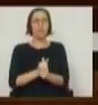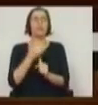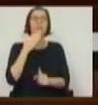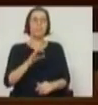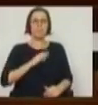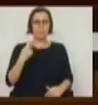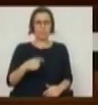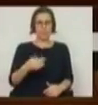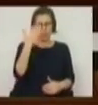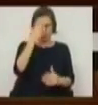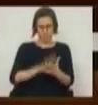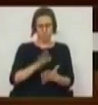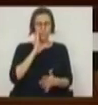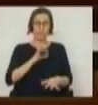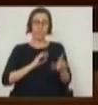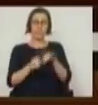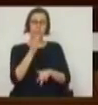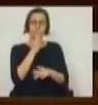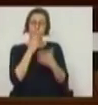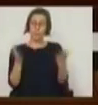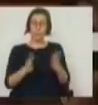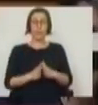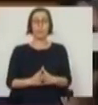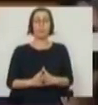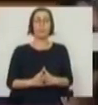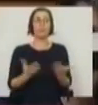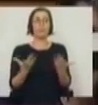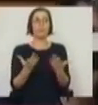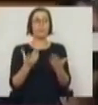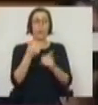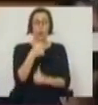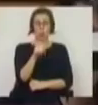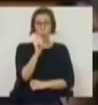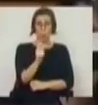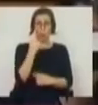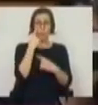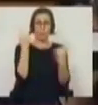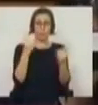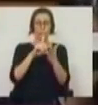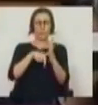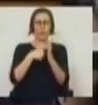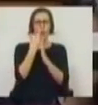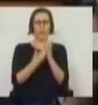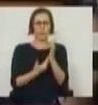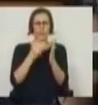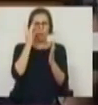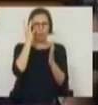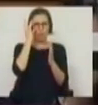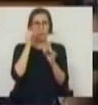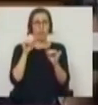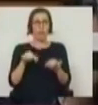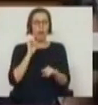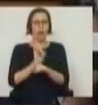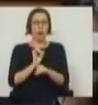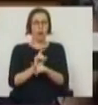Obrigado, Sr. Presidente. Senhoras e Srs. Deputados, o Bloco de Esquerda apresenta um projeto de resolução a